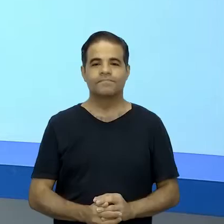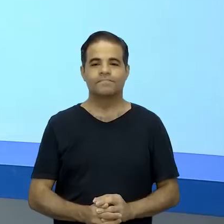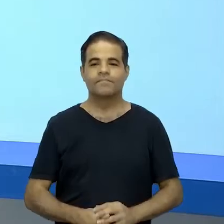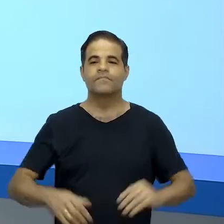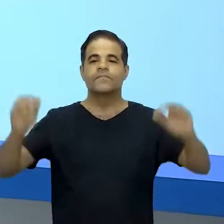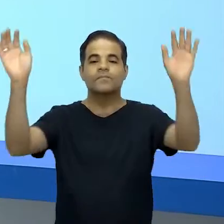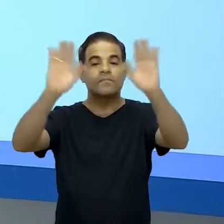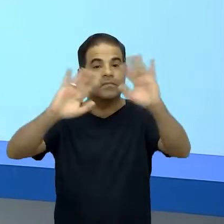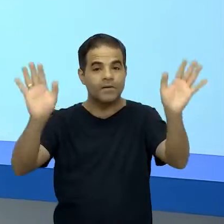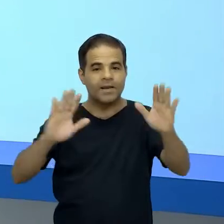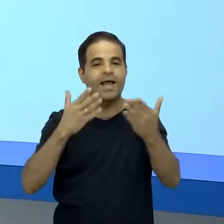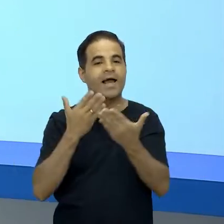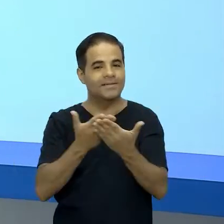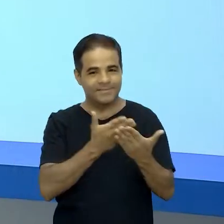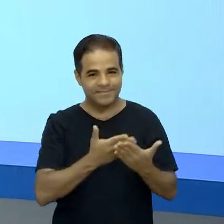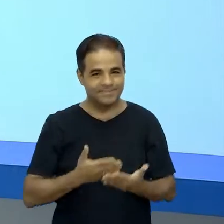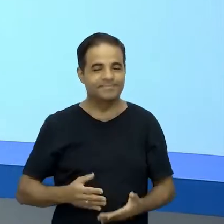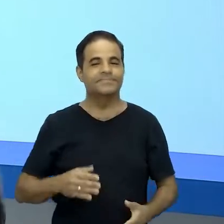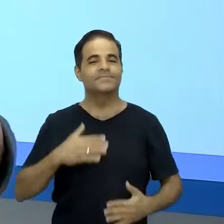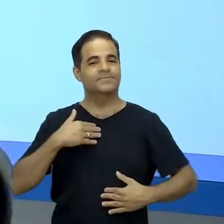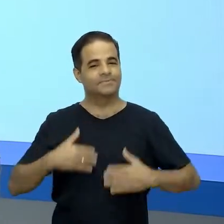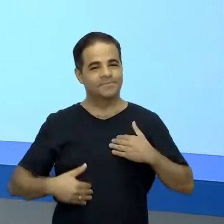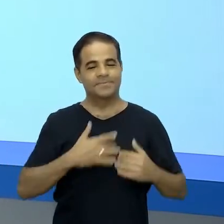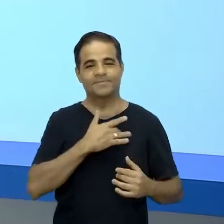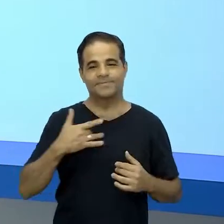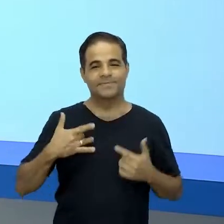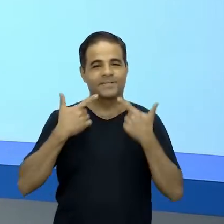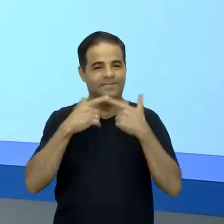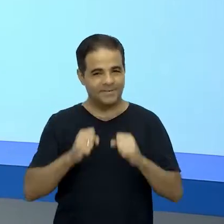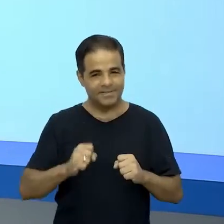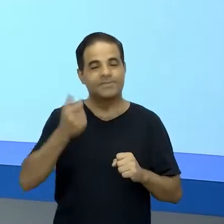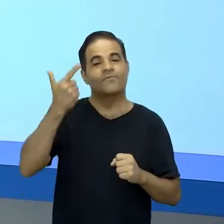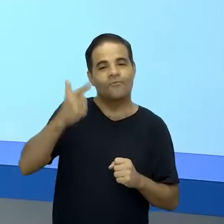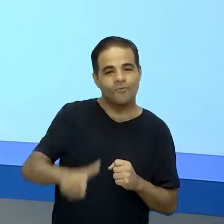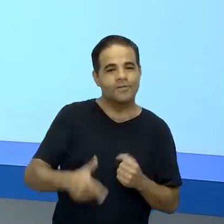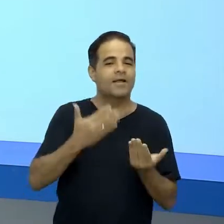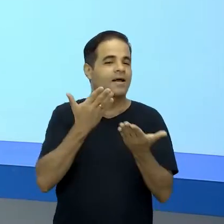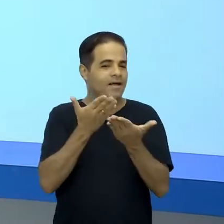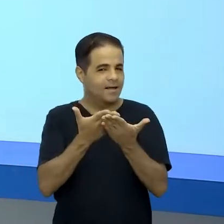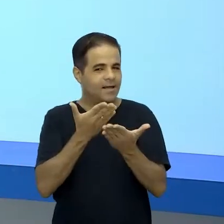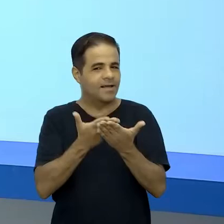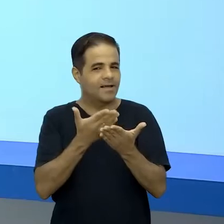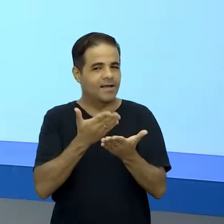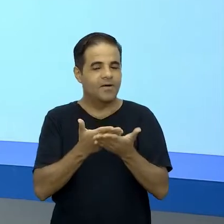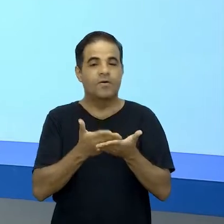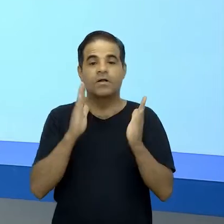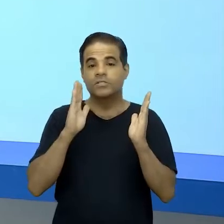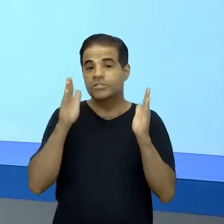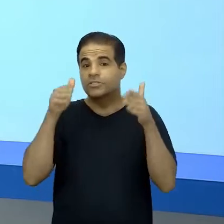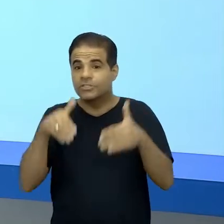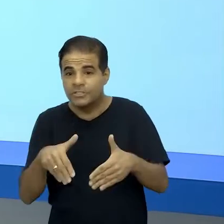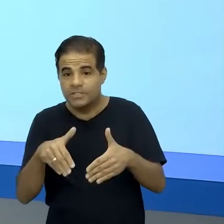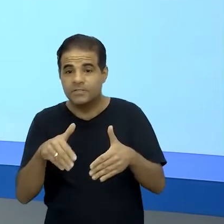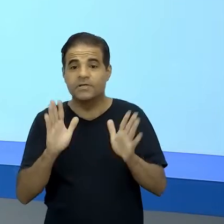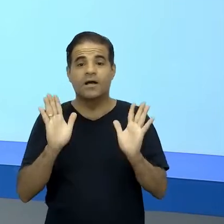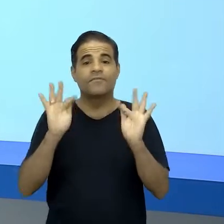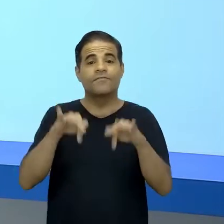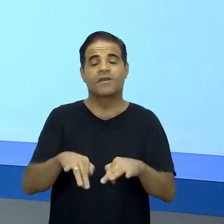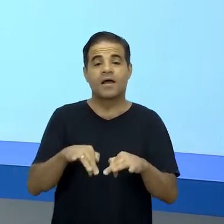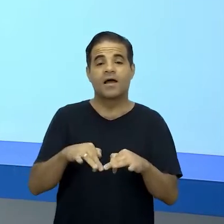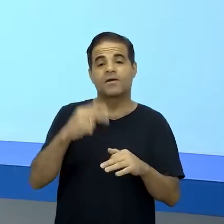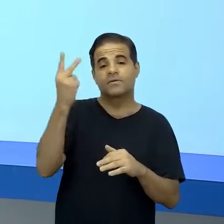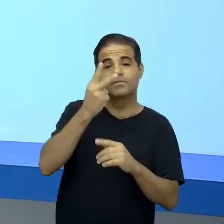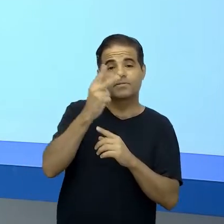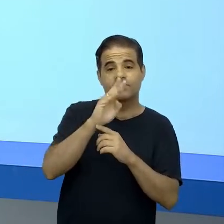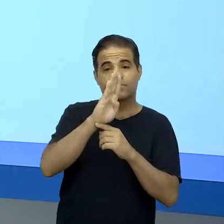Olá, estudantes do Corpo e Saúde e Linguagem, estamos de volta para mais uma aula, ó. Tá chegando o final, hein, turma? Tá chegando o final do nosso